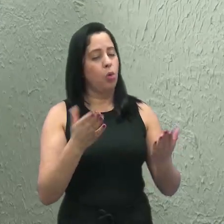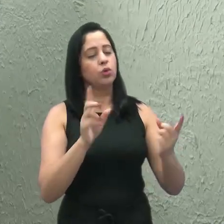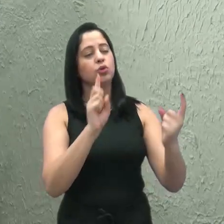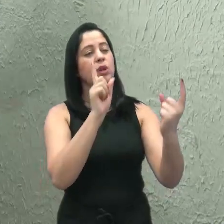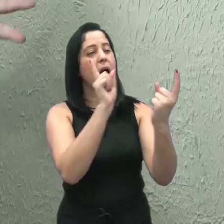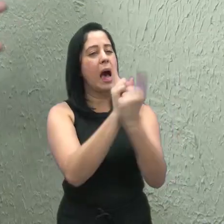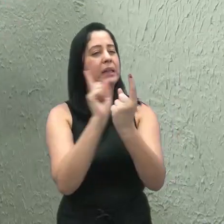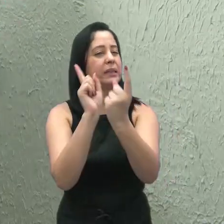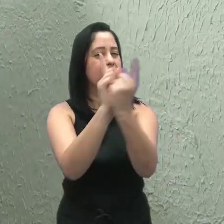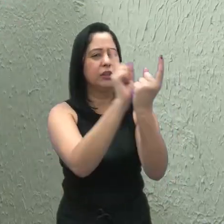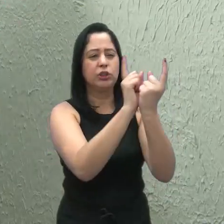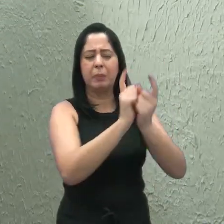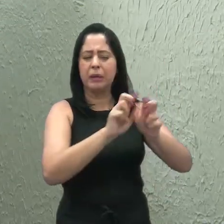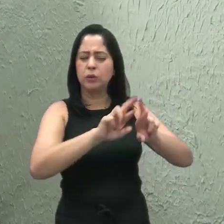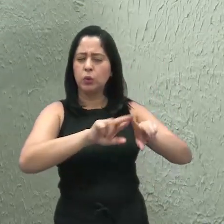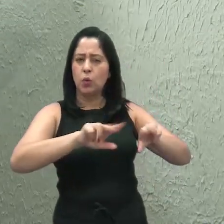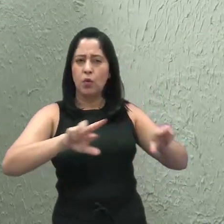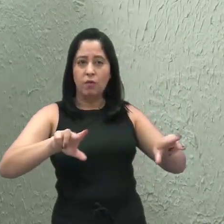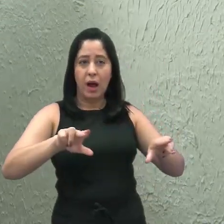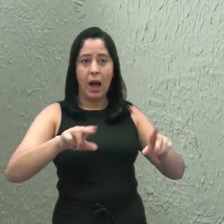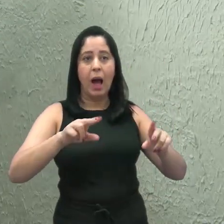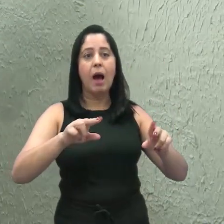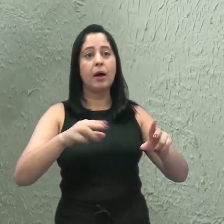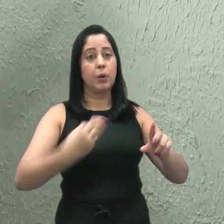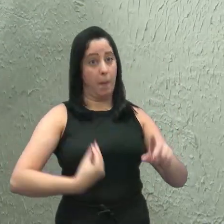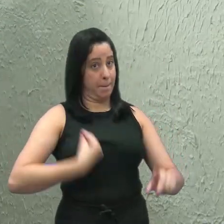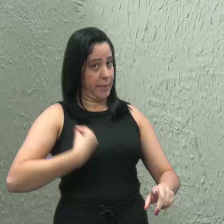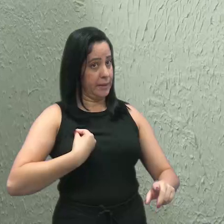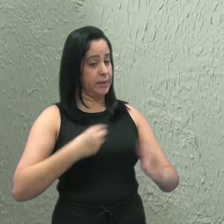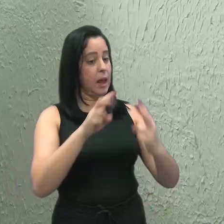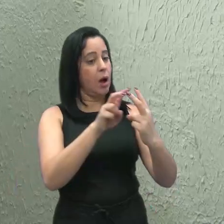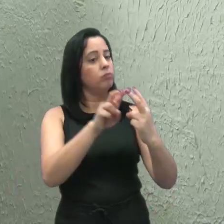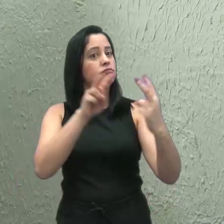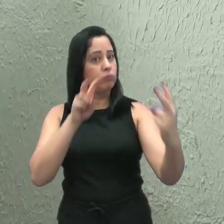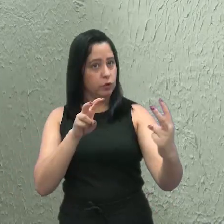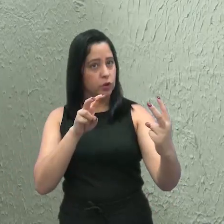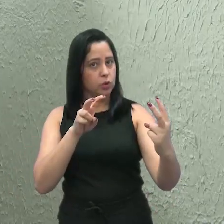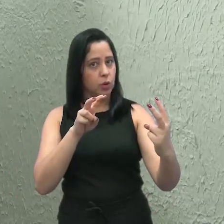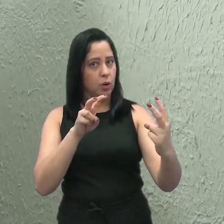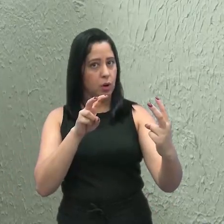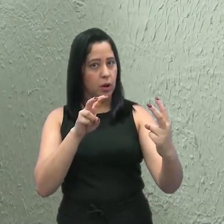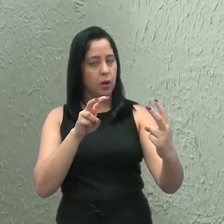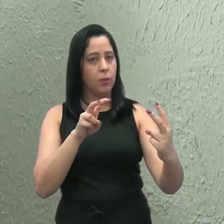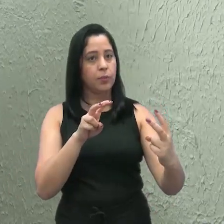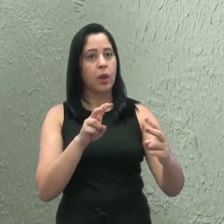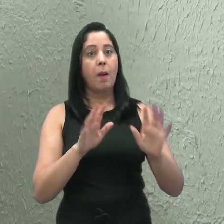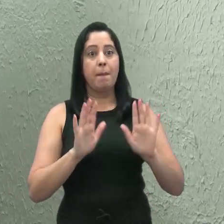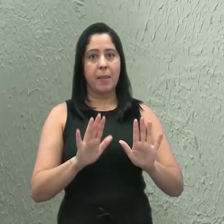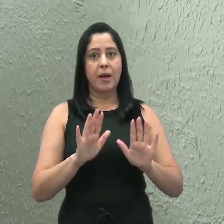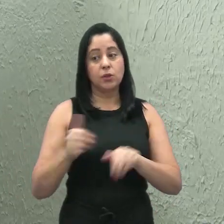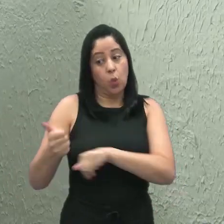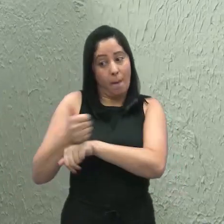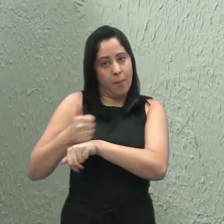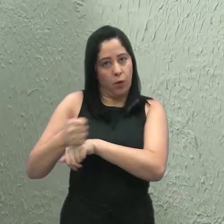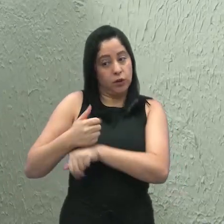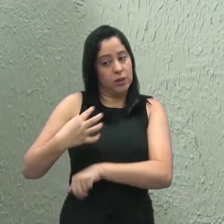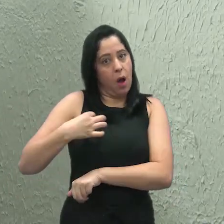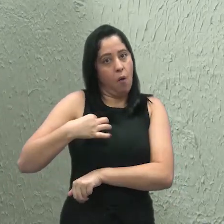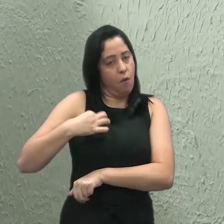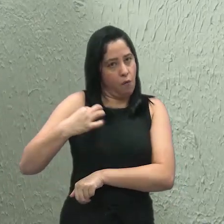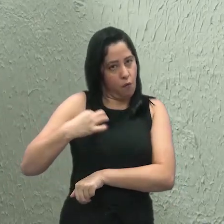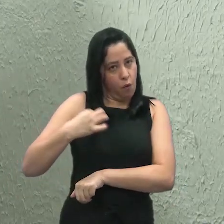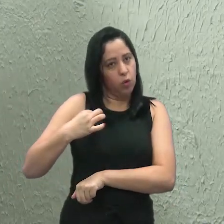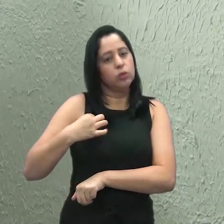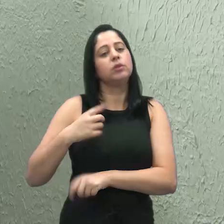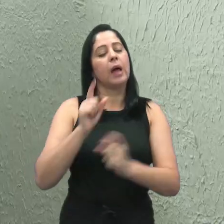atender várias pessoas, tanto presencial quanto online. E aí a gente faz os atendimentos voluntários, tá? Fazemos